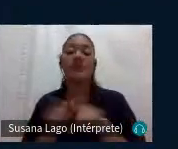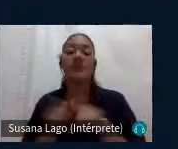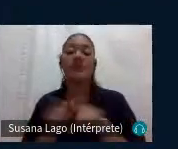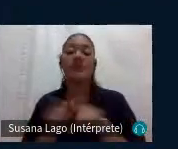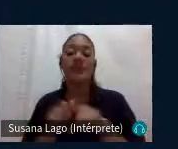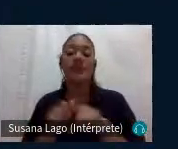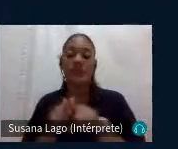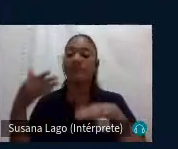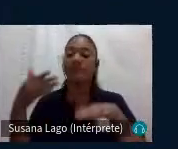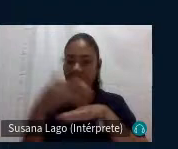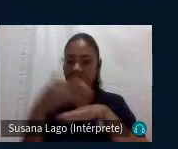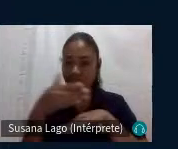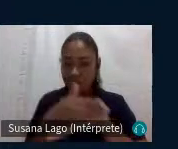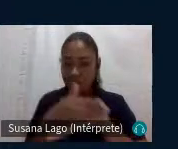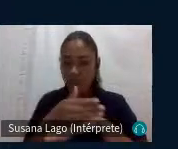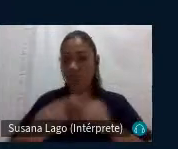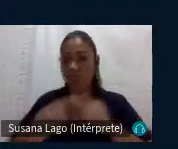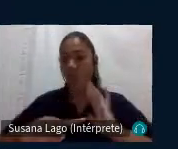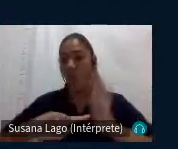O motor vai gerar certa velocidade,